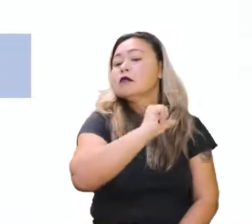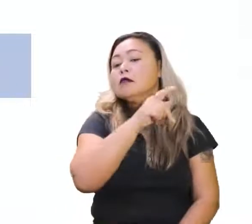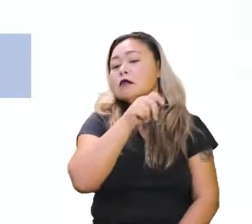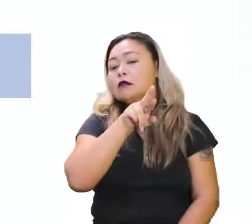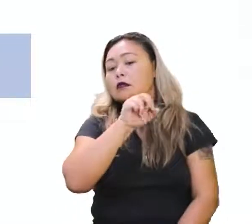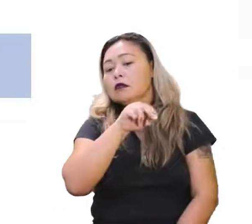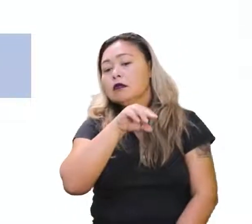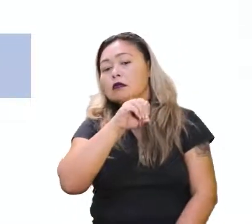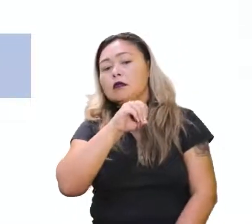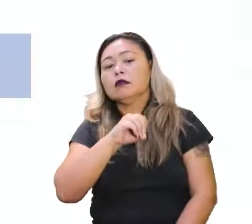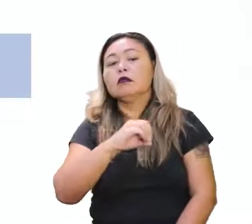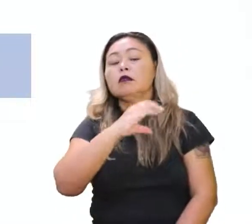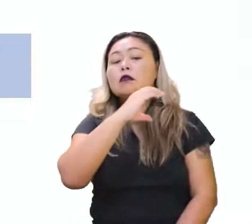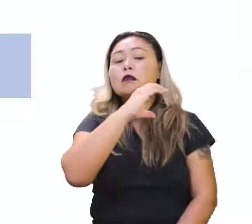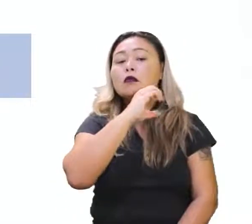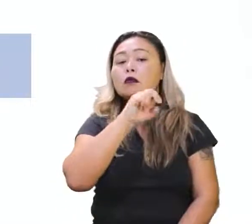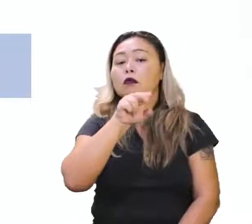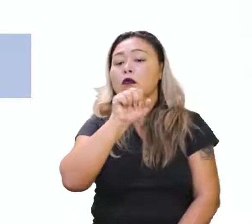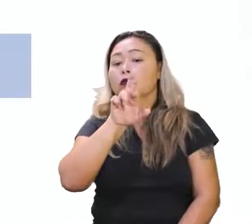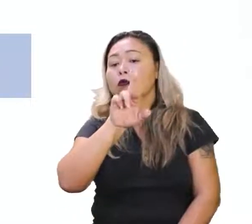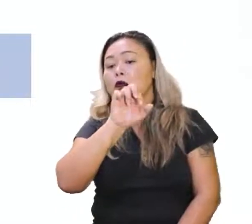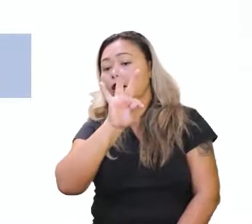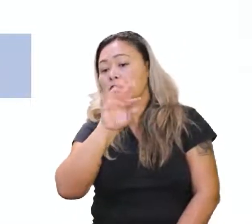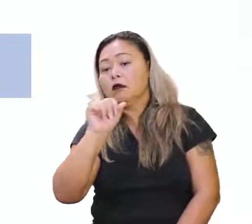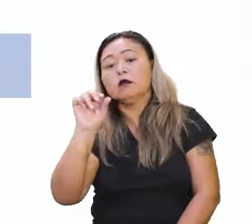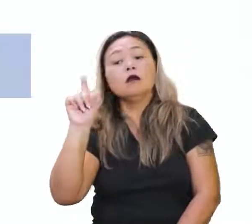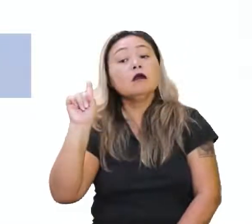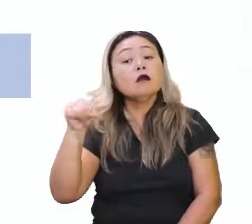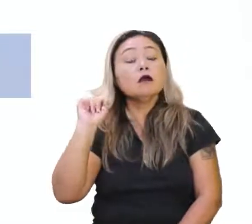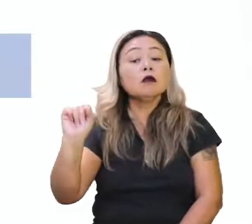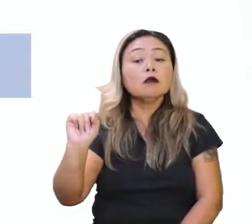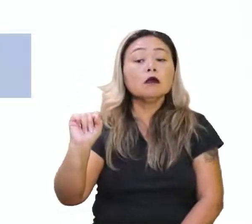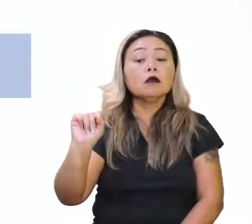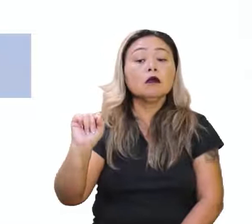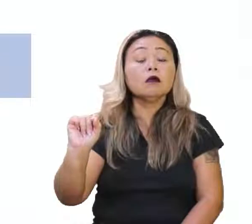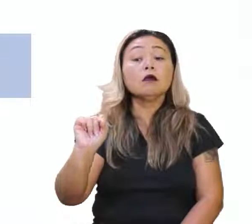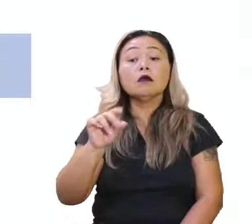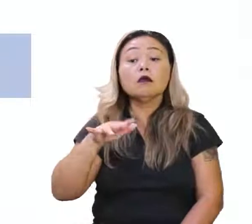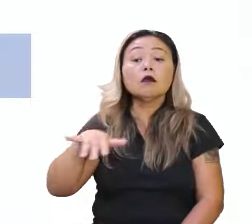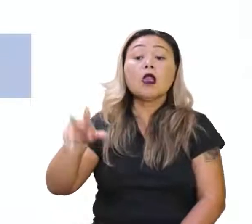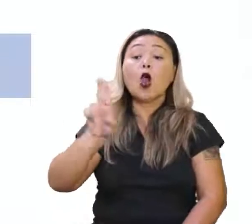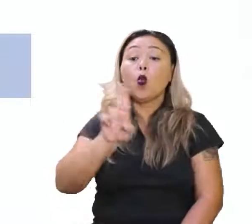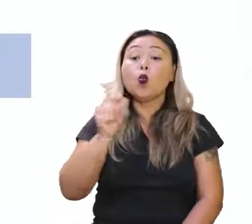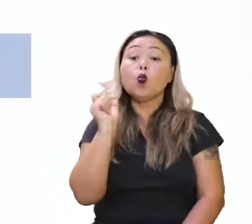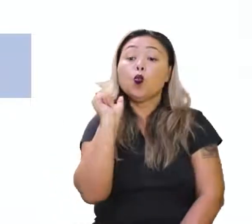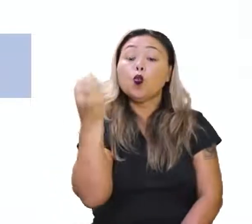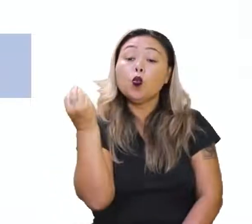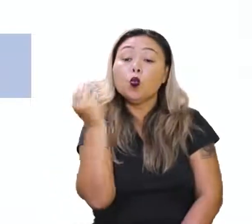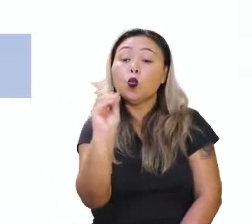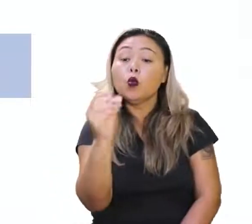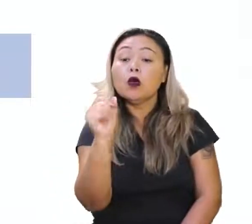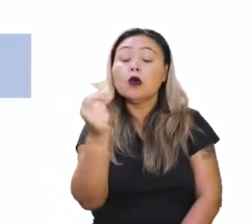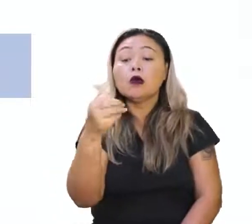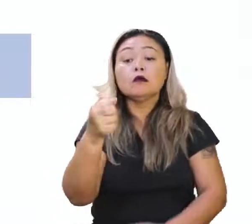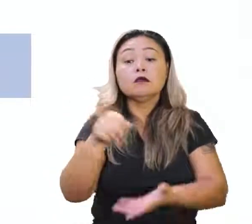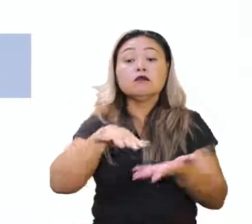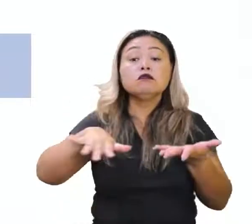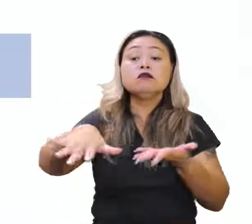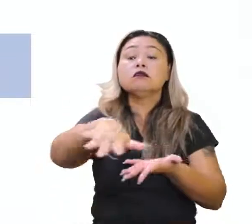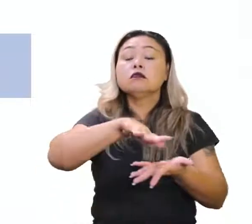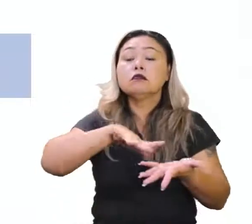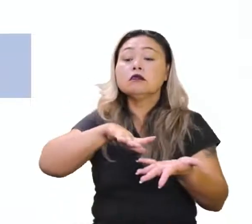caprinocultura. Significado de caprinocultura. Caprinocultura é um nome dado para as